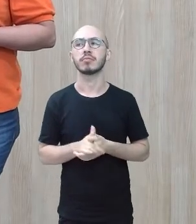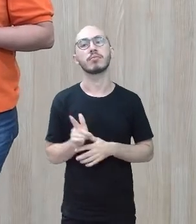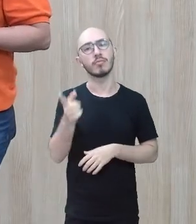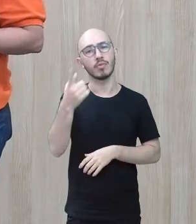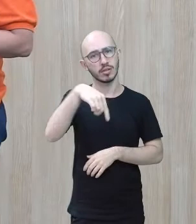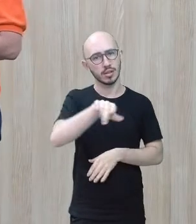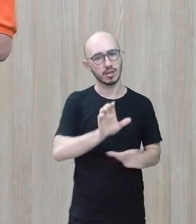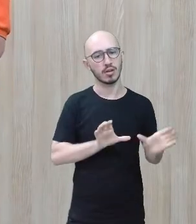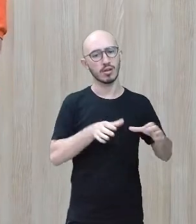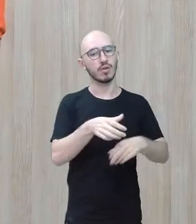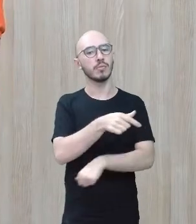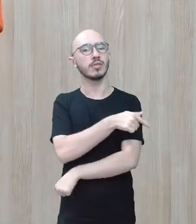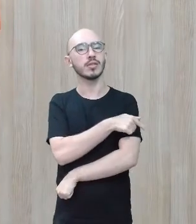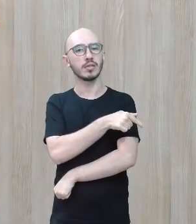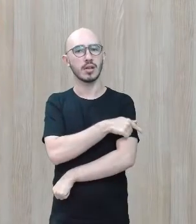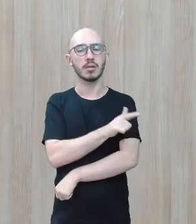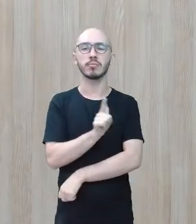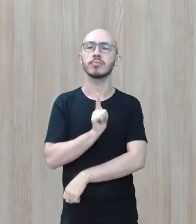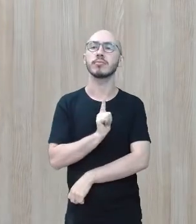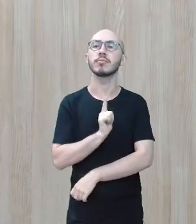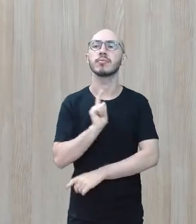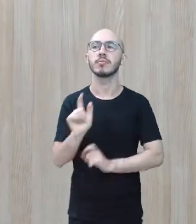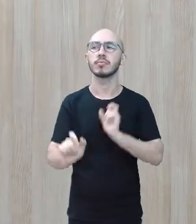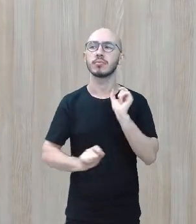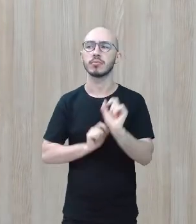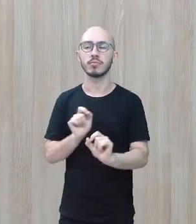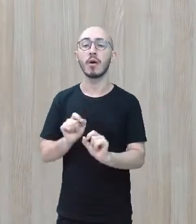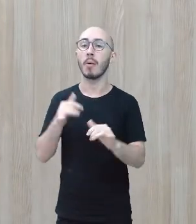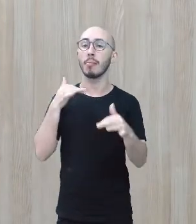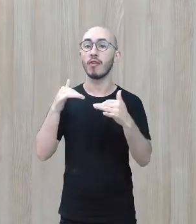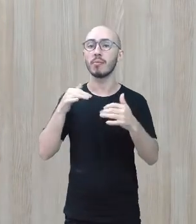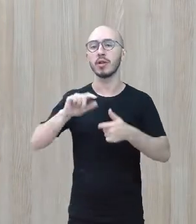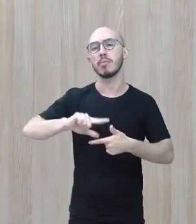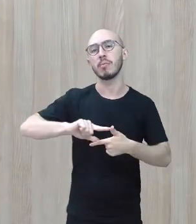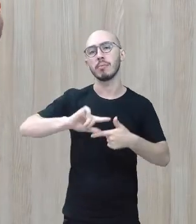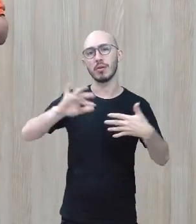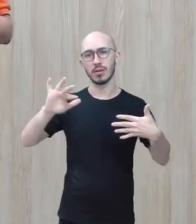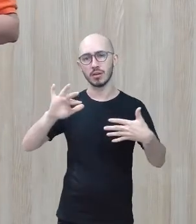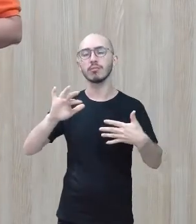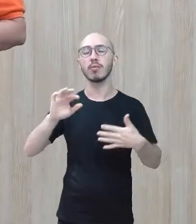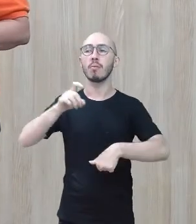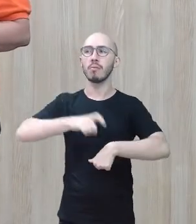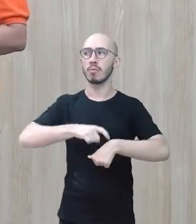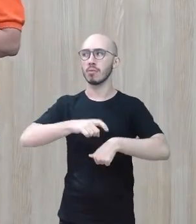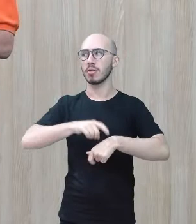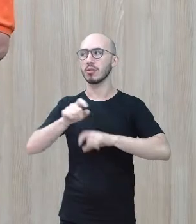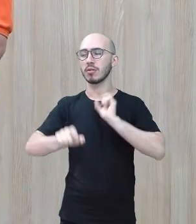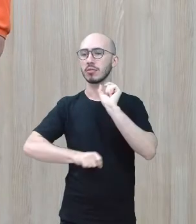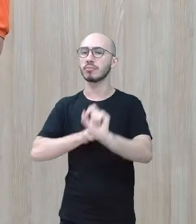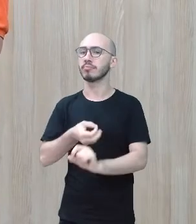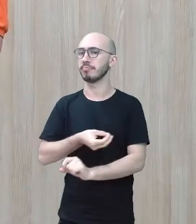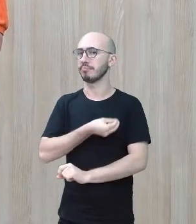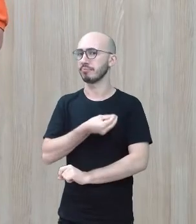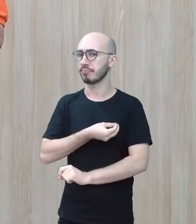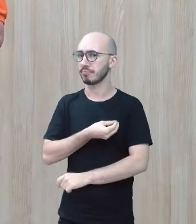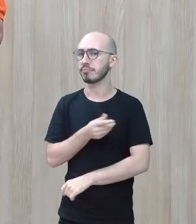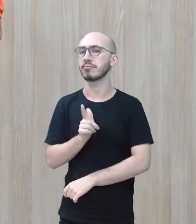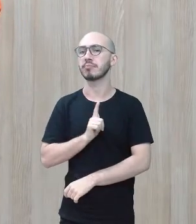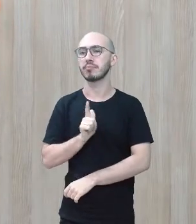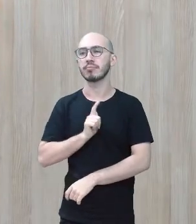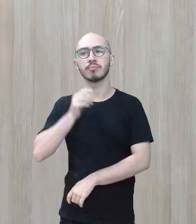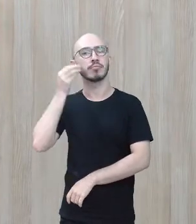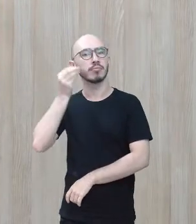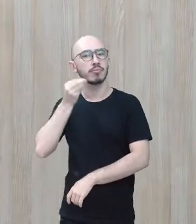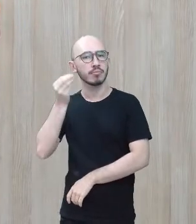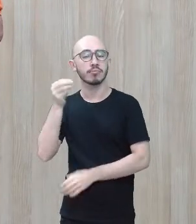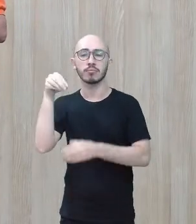ano. Então, esse movimento, o modernismo, foi um momento vivenciado, né,